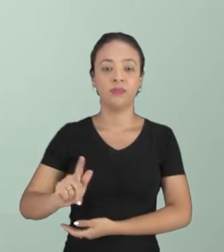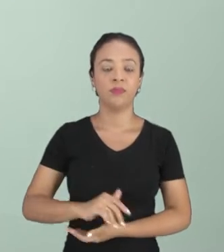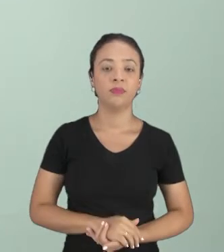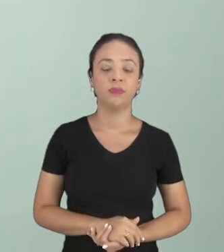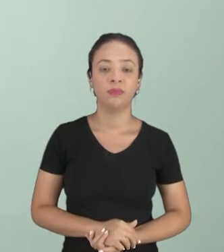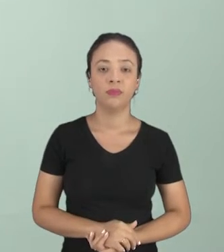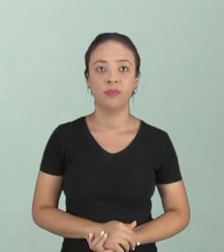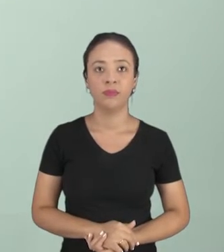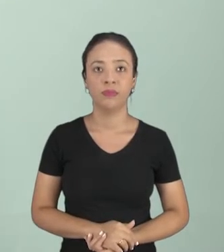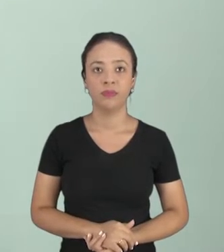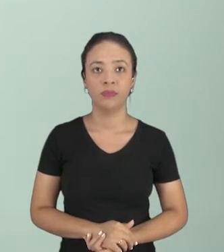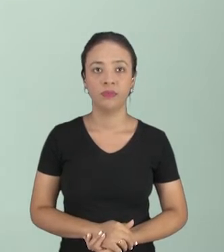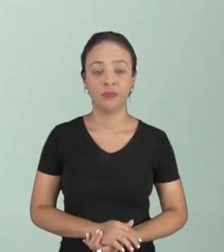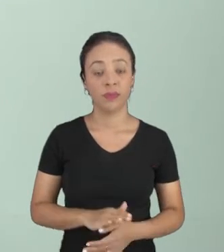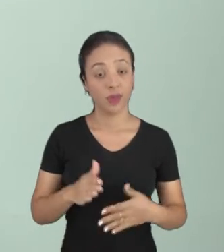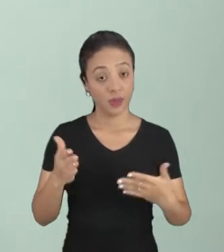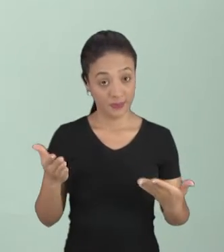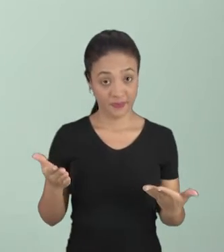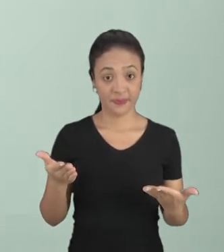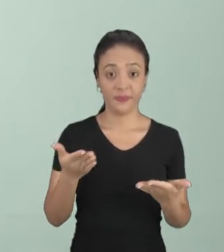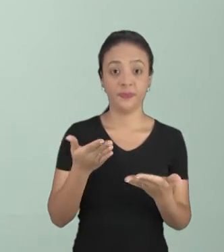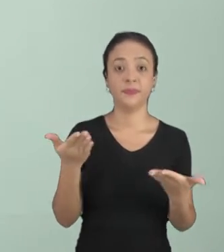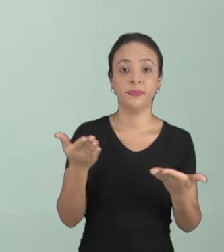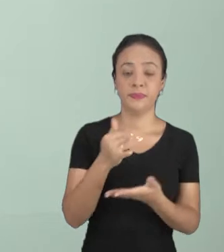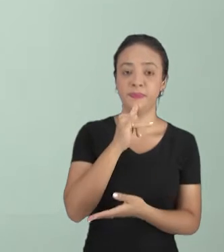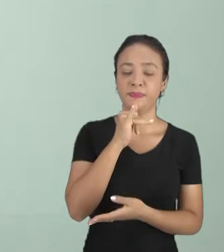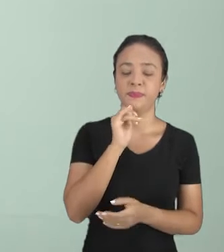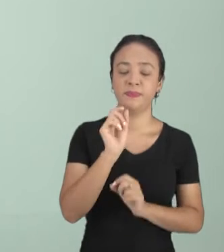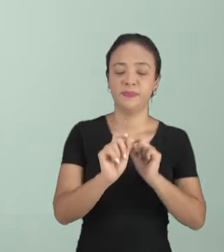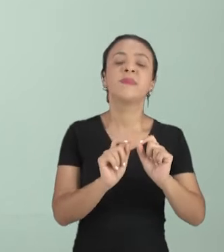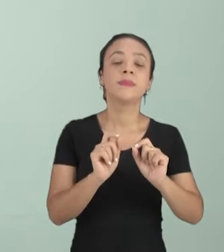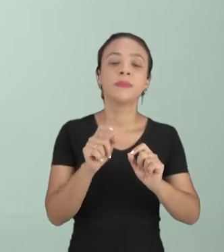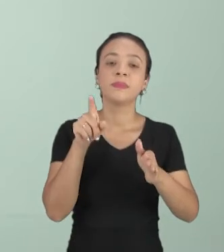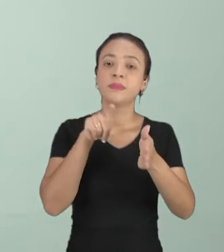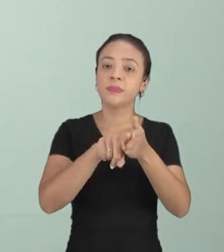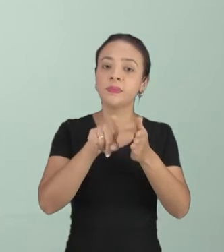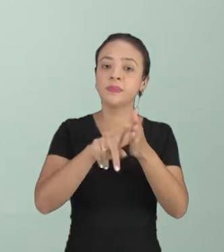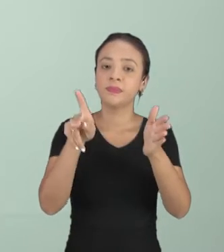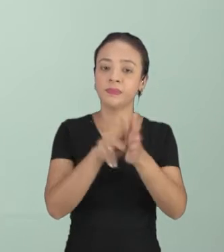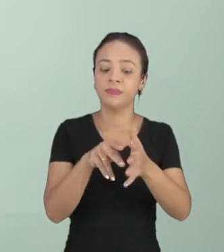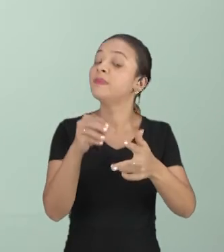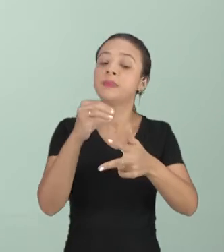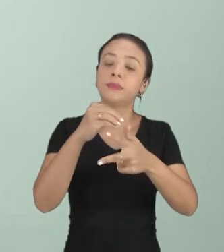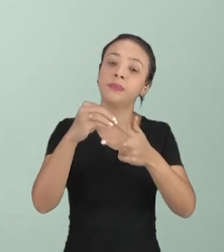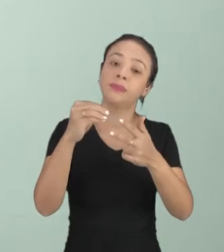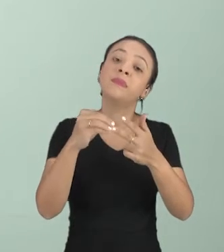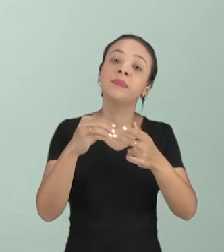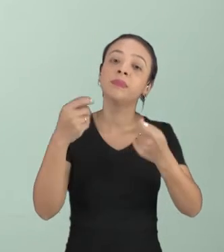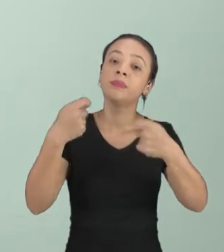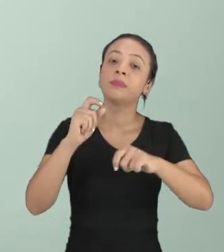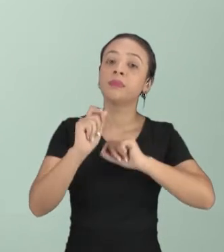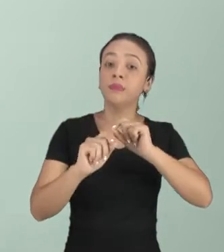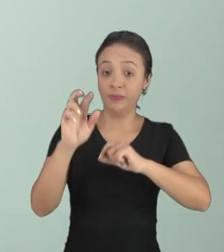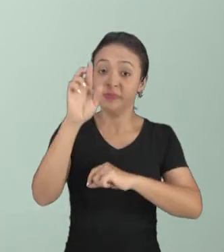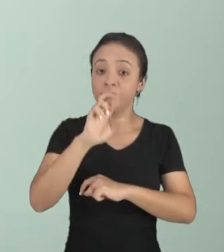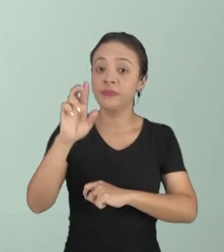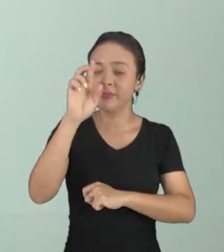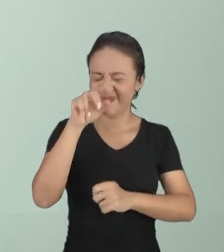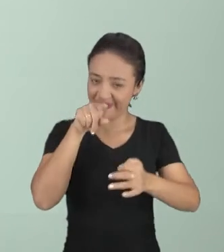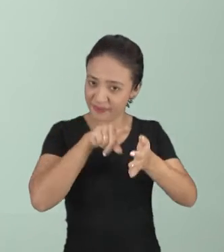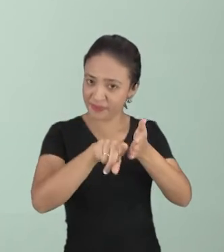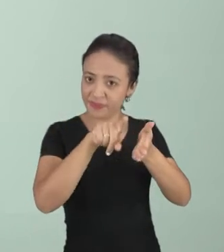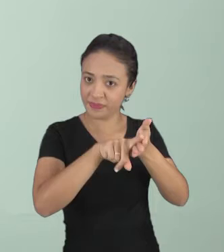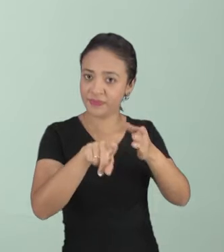geométrica. Então, nesse caso, pessoal, as nossas questões de Enem, nós temos que observar a